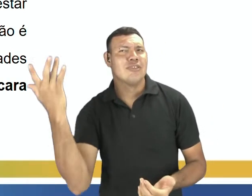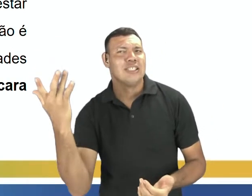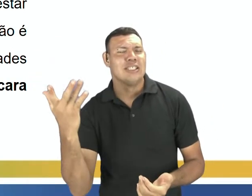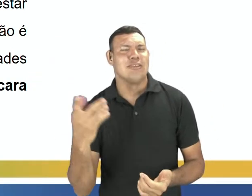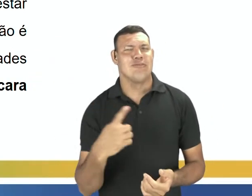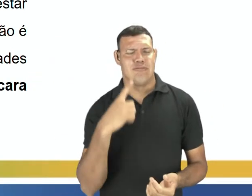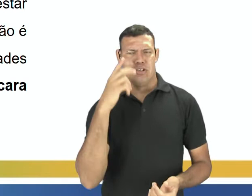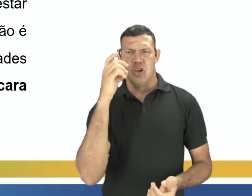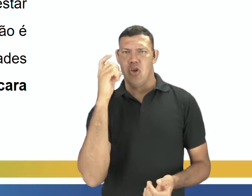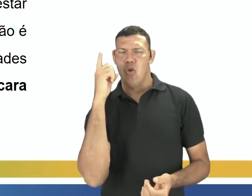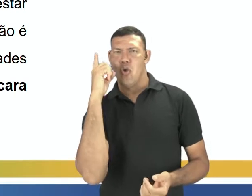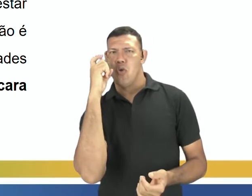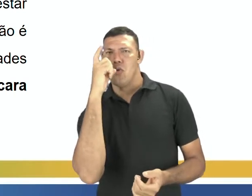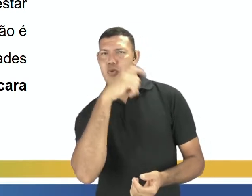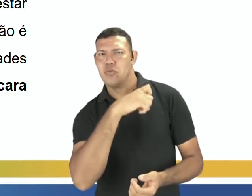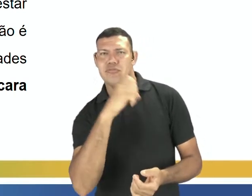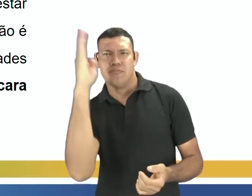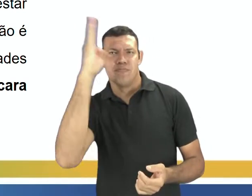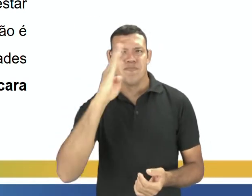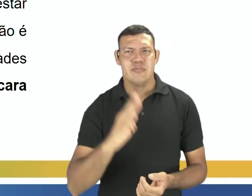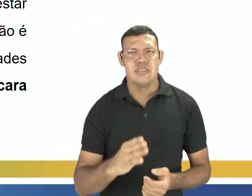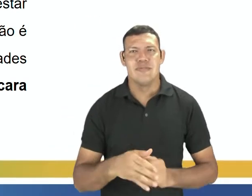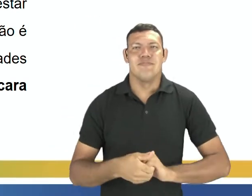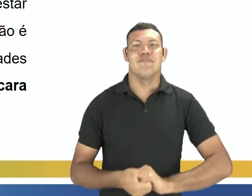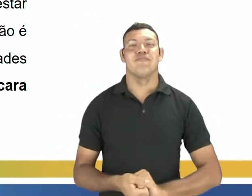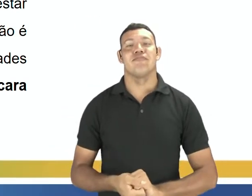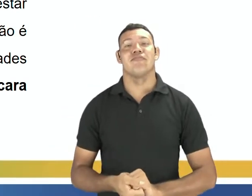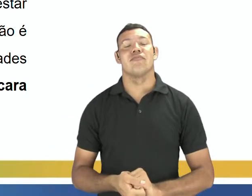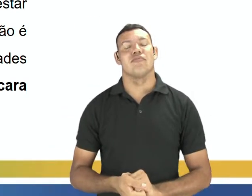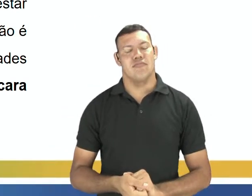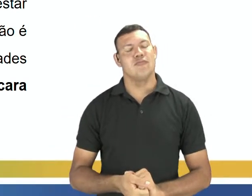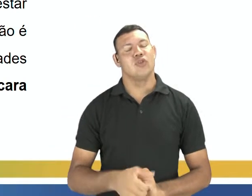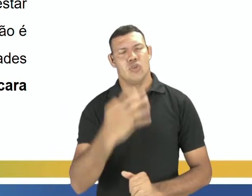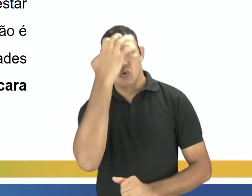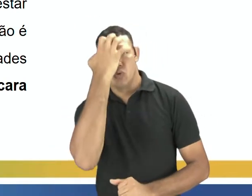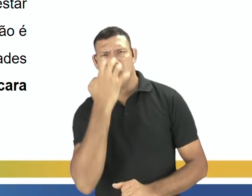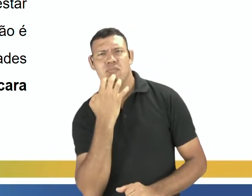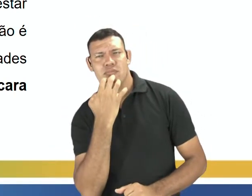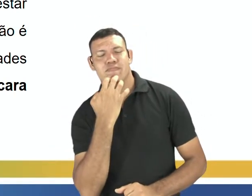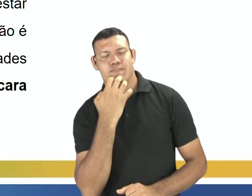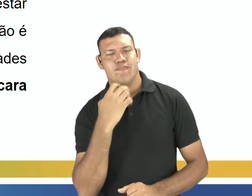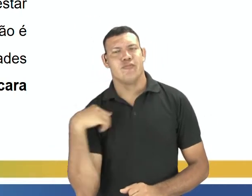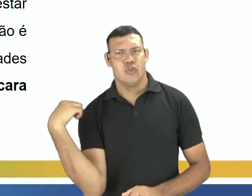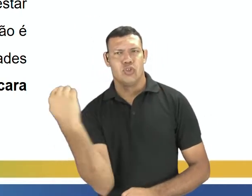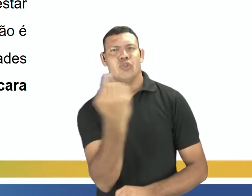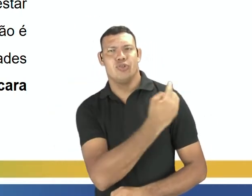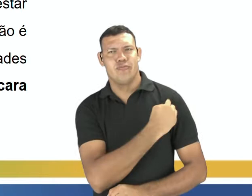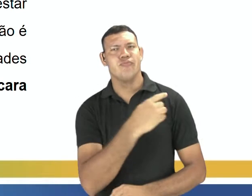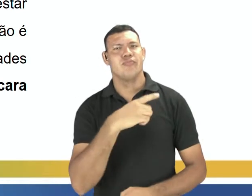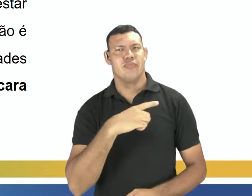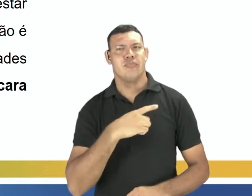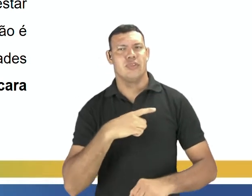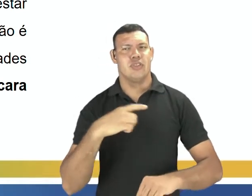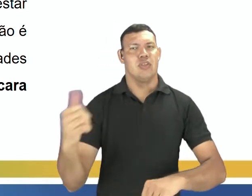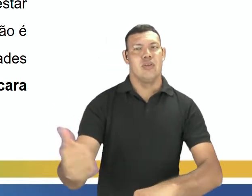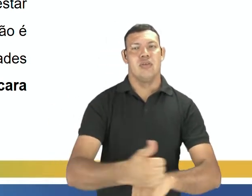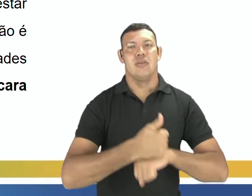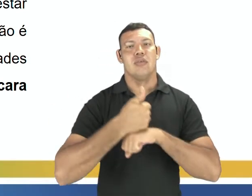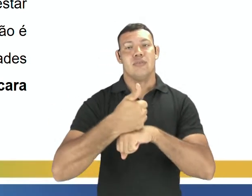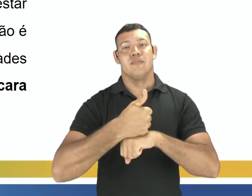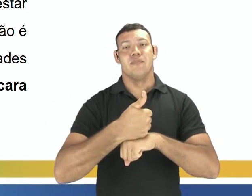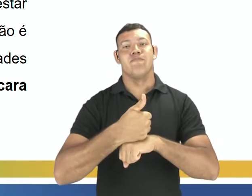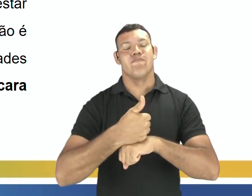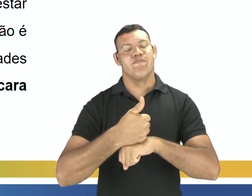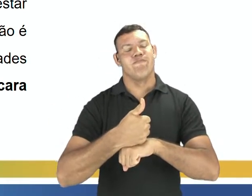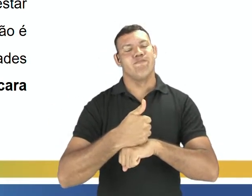só vê defeitos nos brasileiros, não é mesmo? Mas não, eu sinceramente acho que nós temos muitas qualidades também, mas